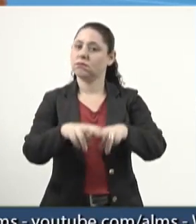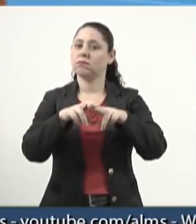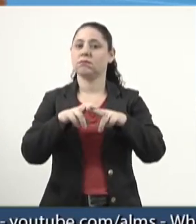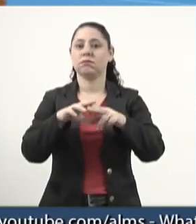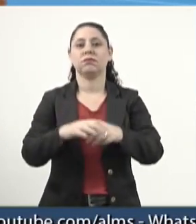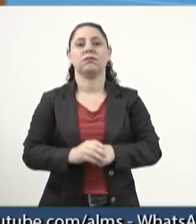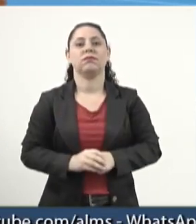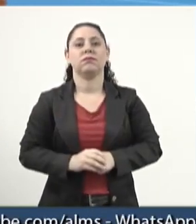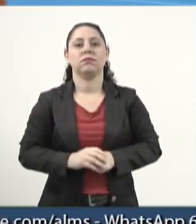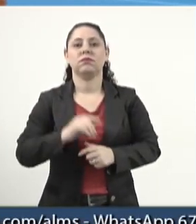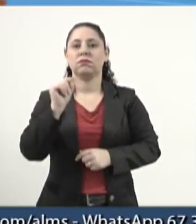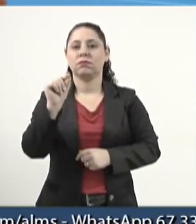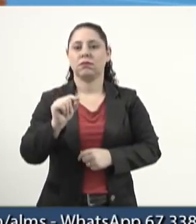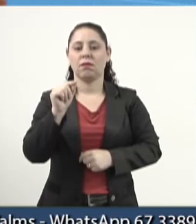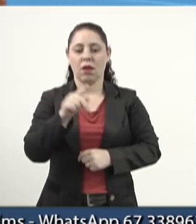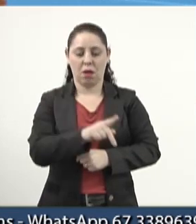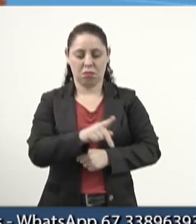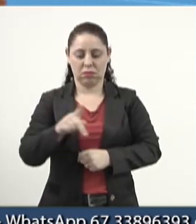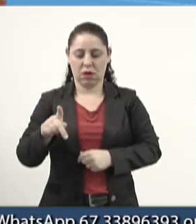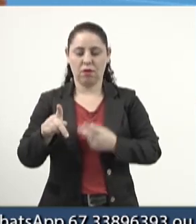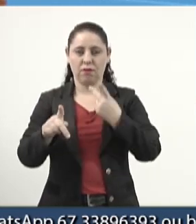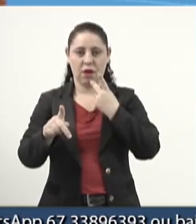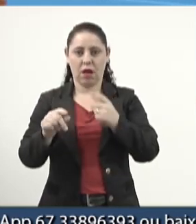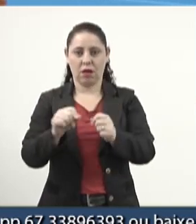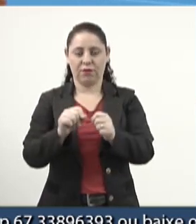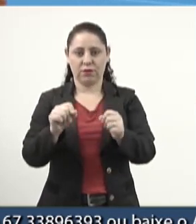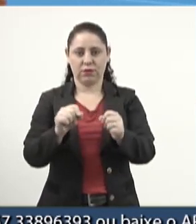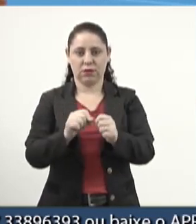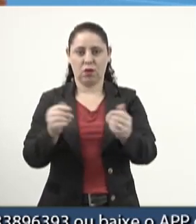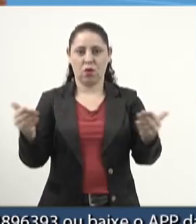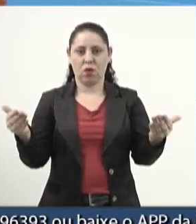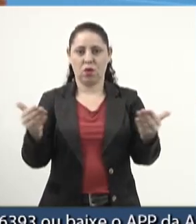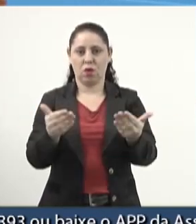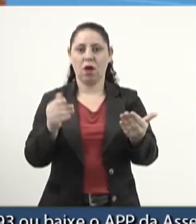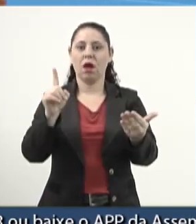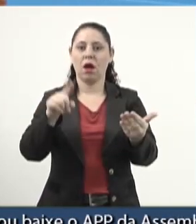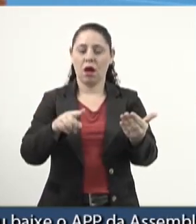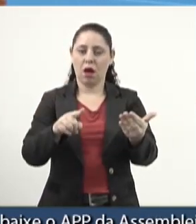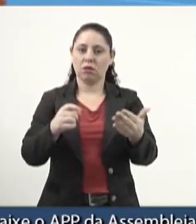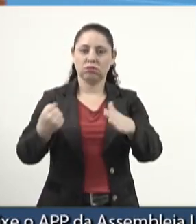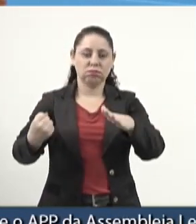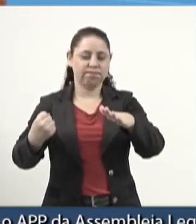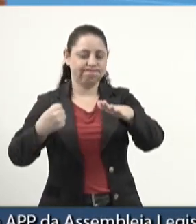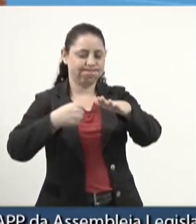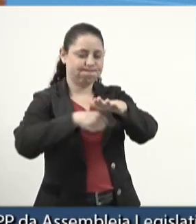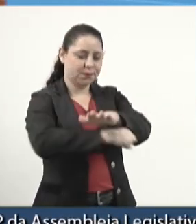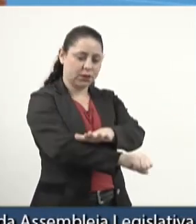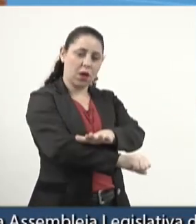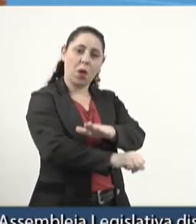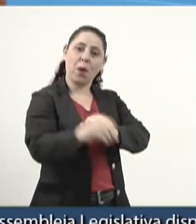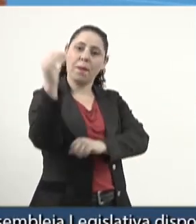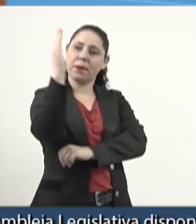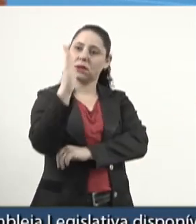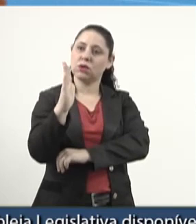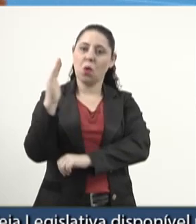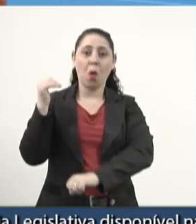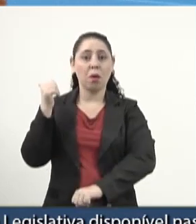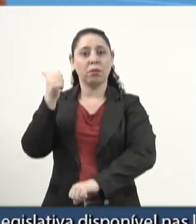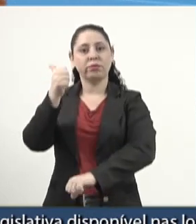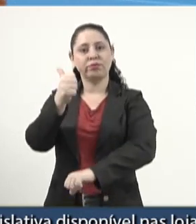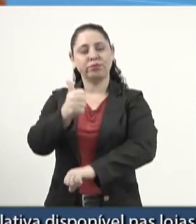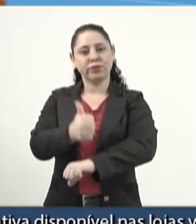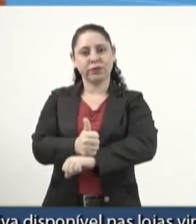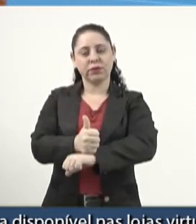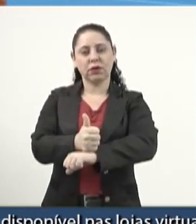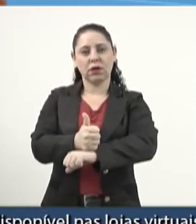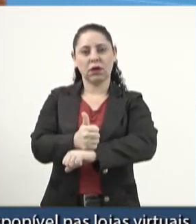Portanto, o que o nosso presidente está fazendo é inserir o Brasil como protagonista